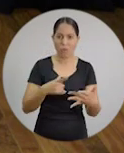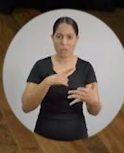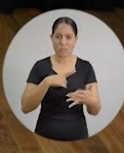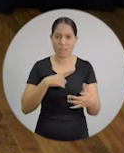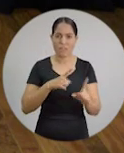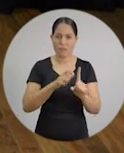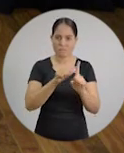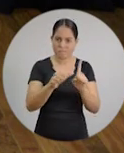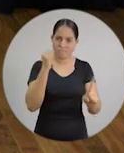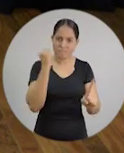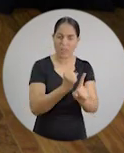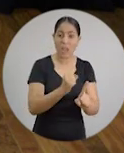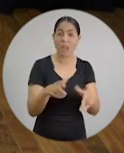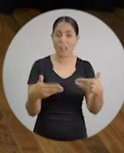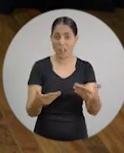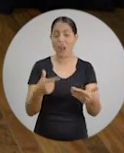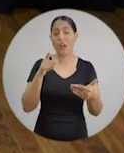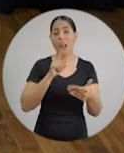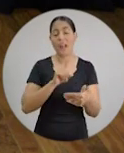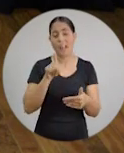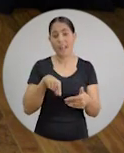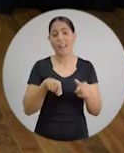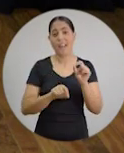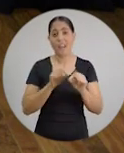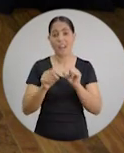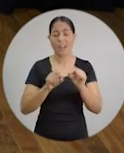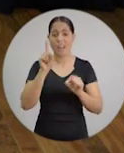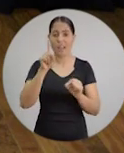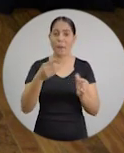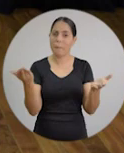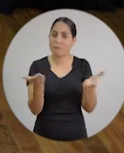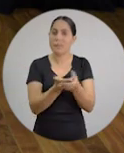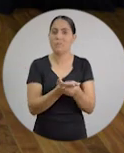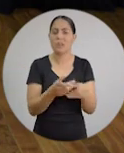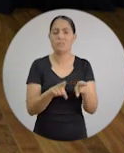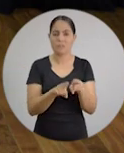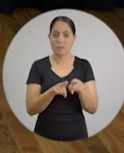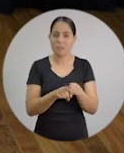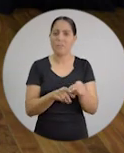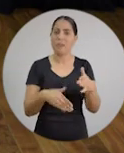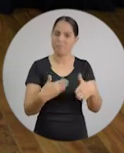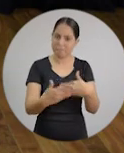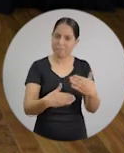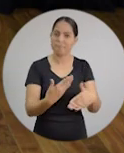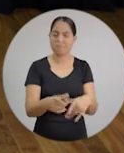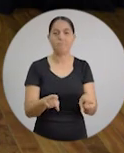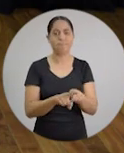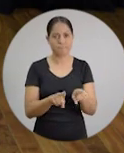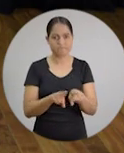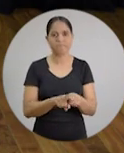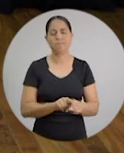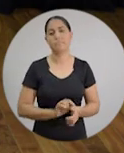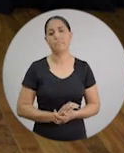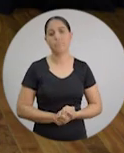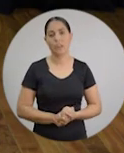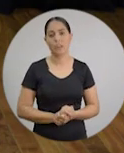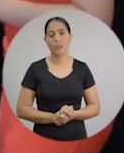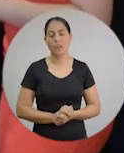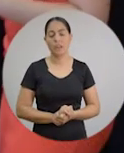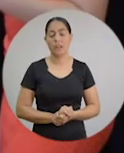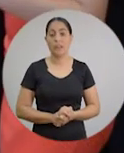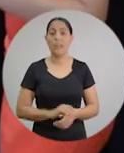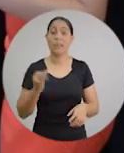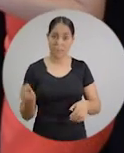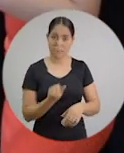de inscrição pode de ofício suscitar, mas mesmo no caso dele o processo também vai tramitar. Uhum. E